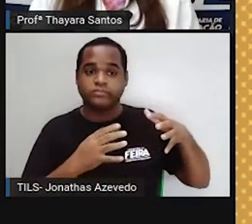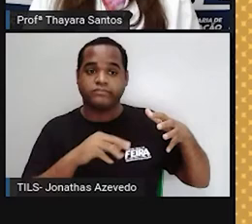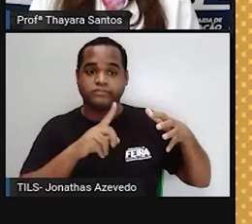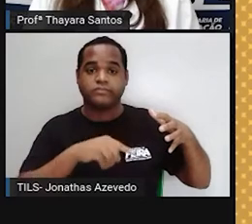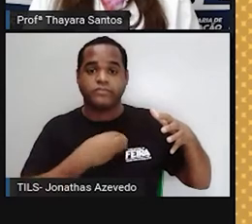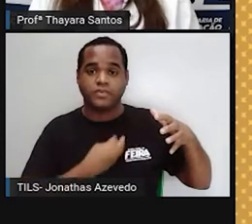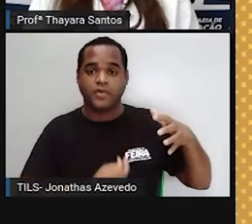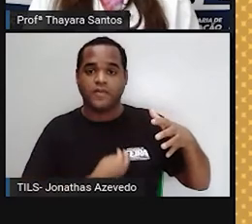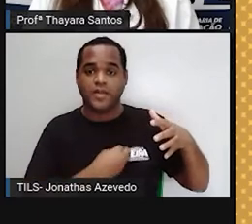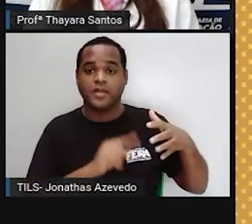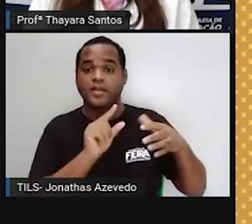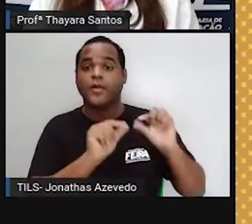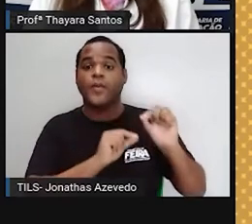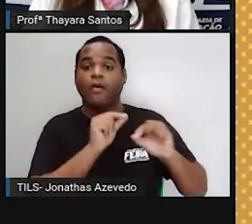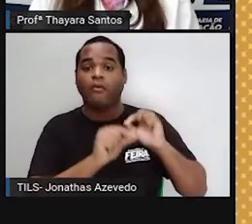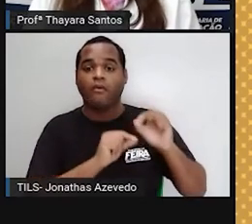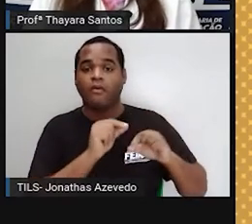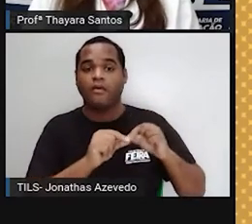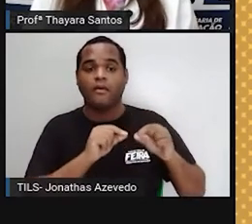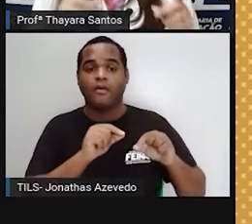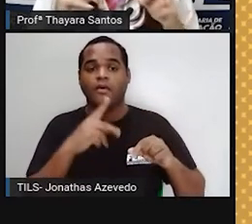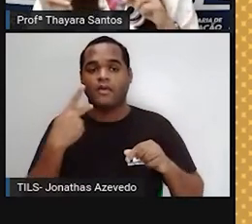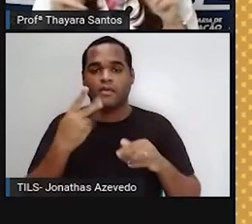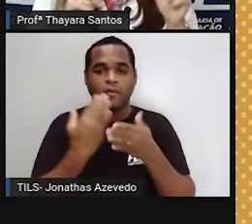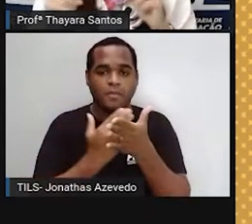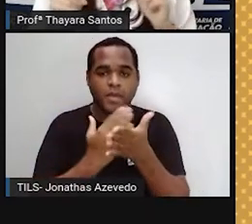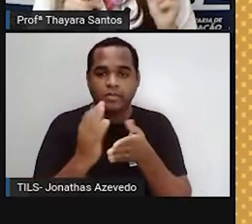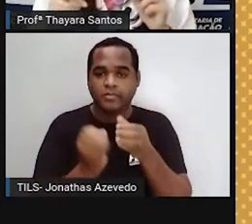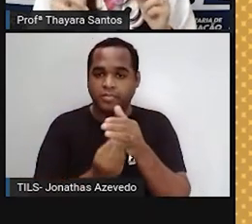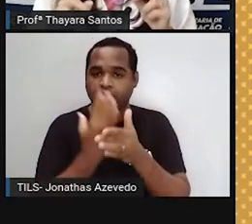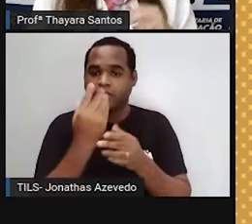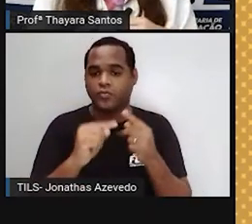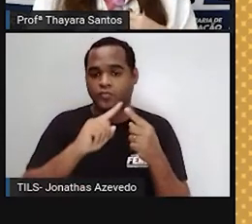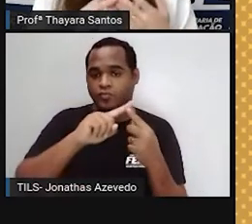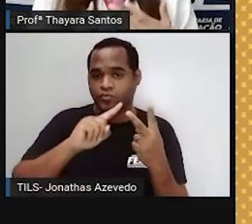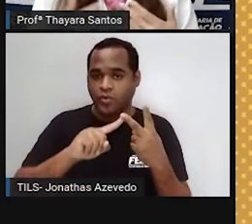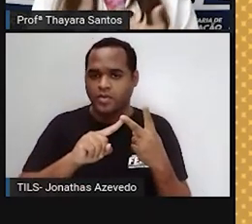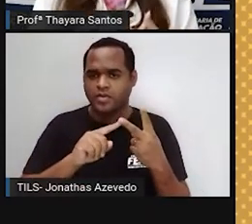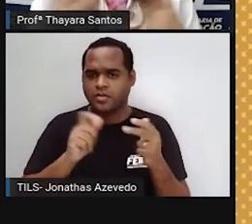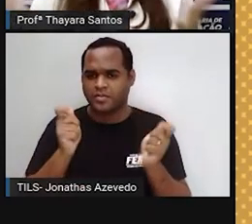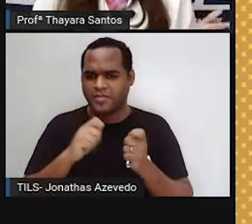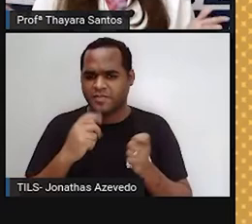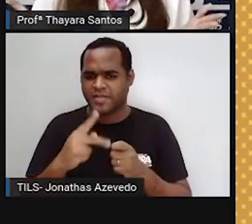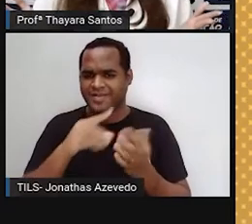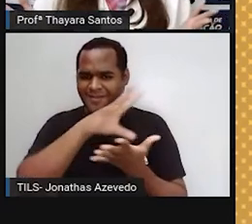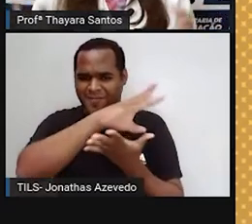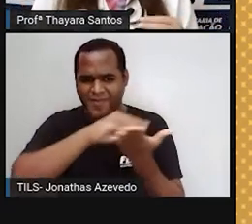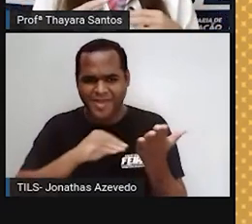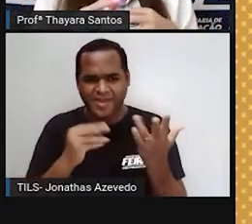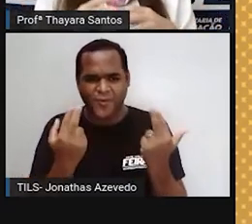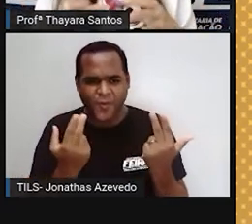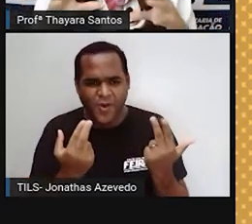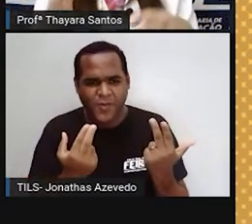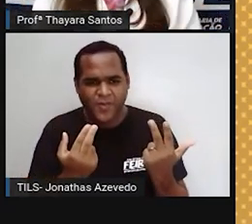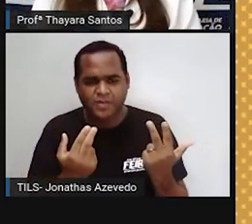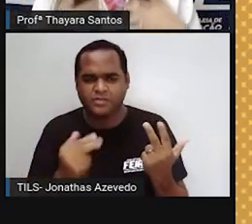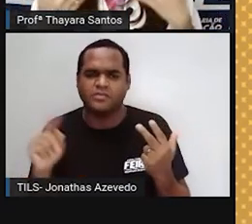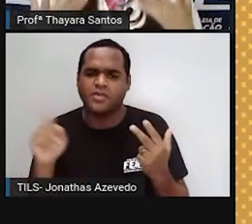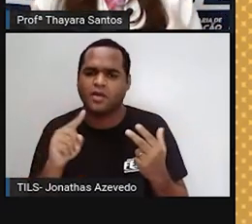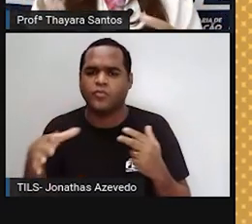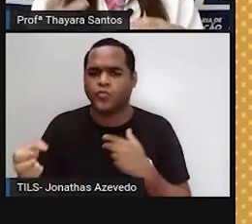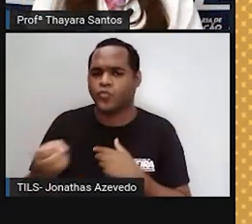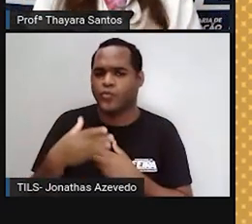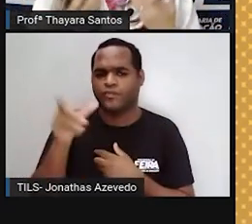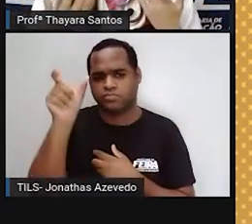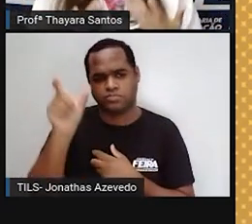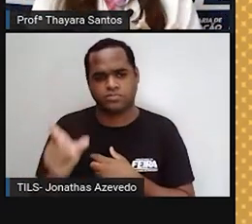nesse caso, esse organismo gerado a partir da participação desses dois gametas não vai ser um clone de nenhum dos dois. Na verdade, vai ser um novo